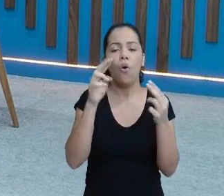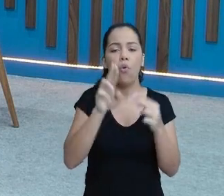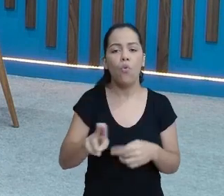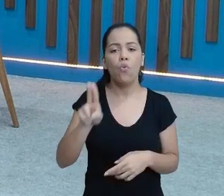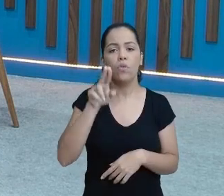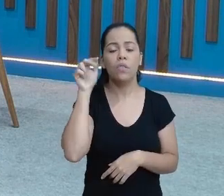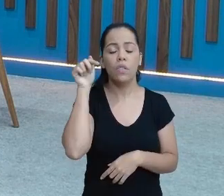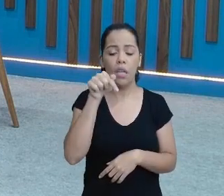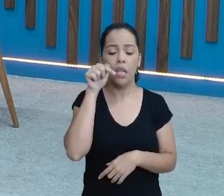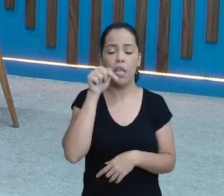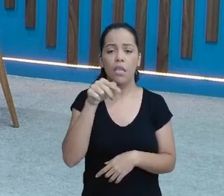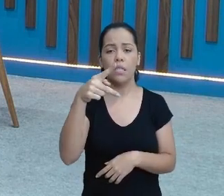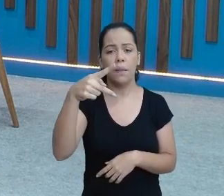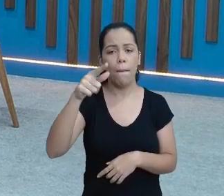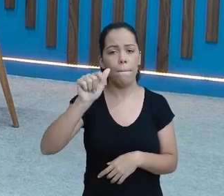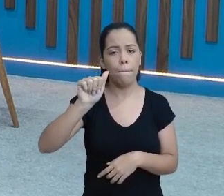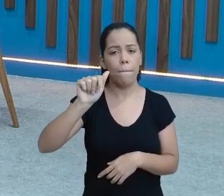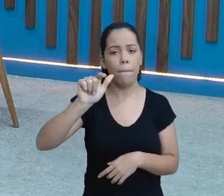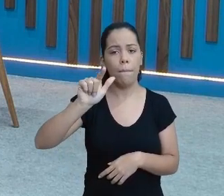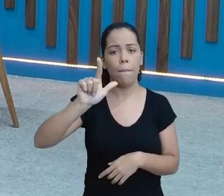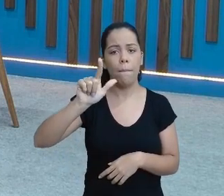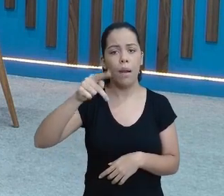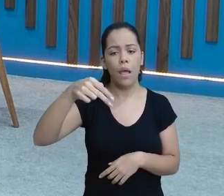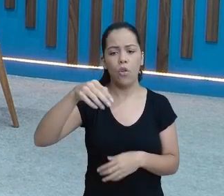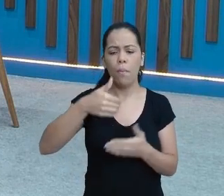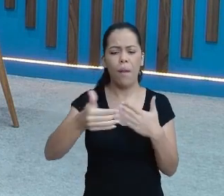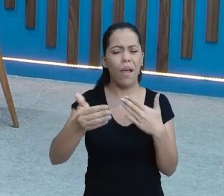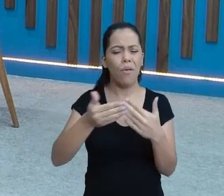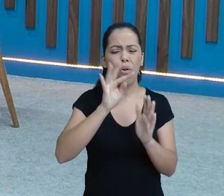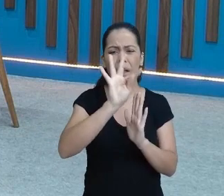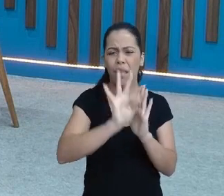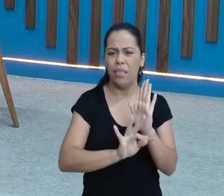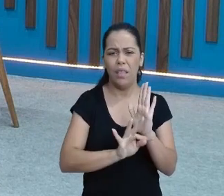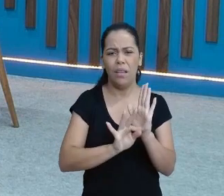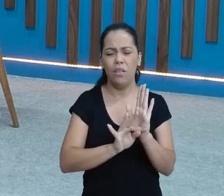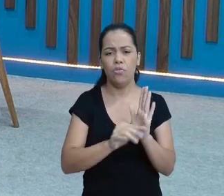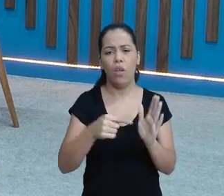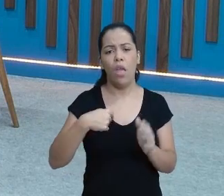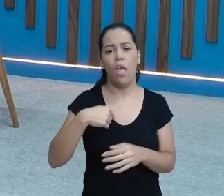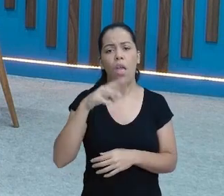ferramenta para qualquer texto, certo? Eu usei